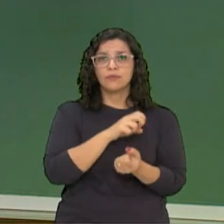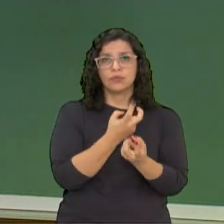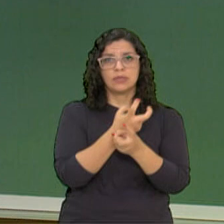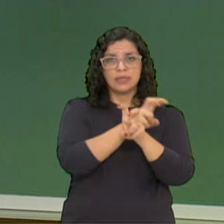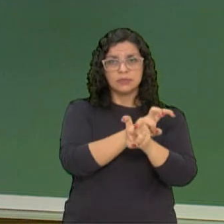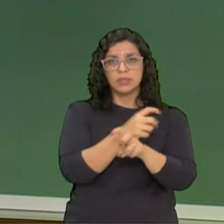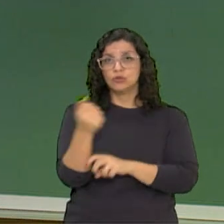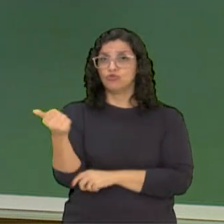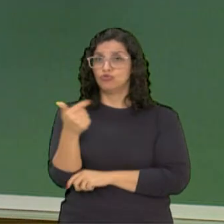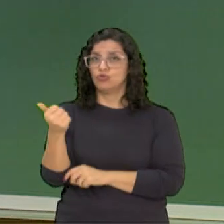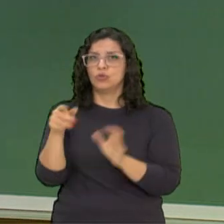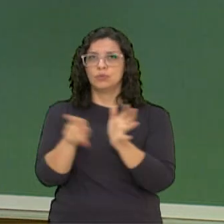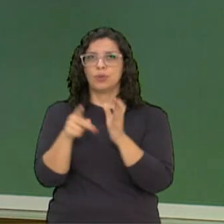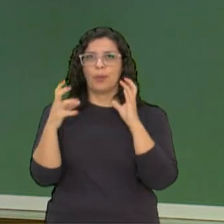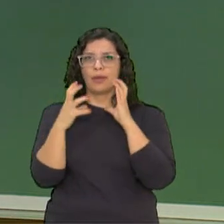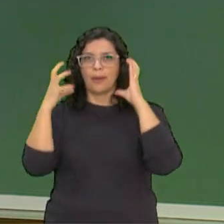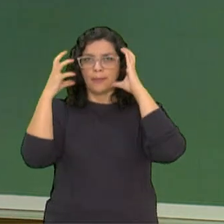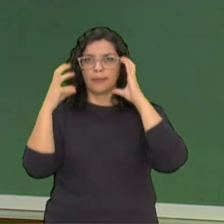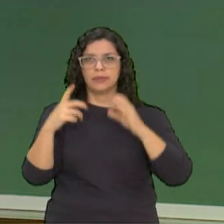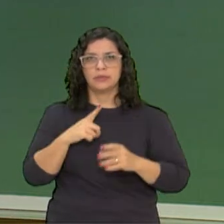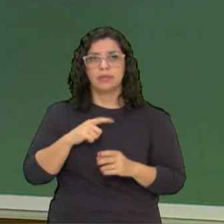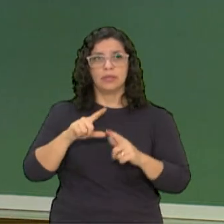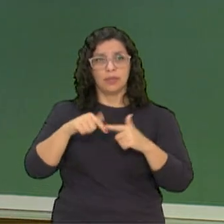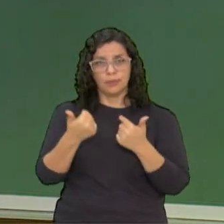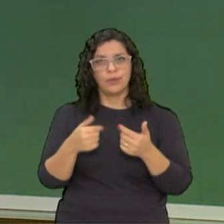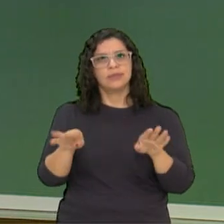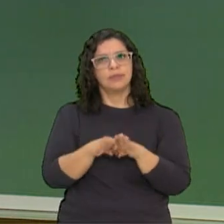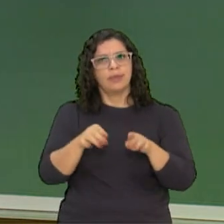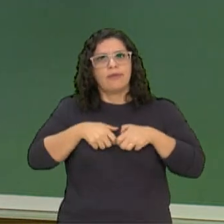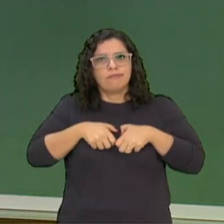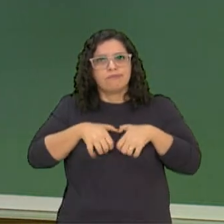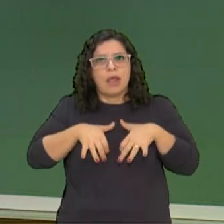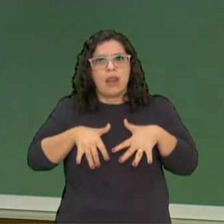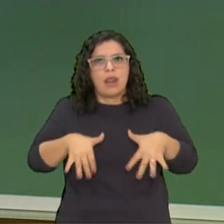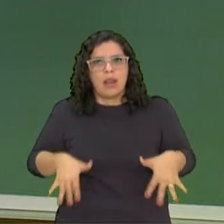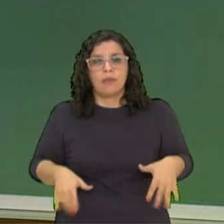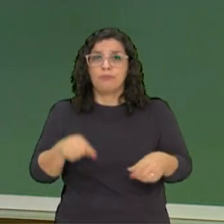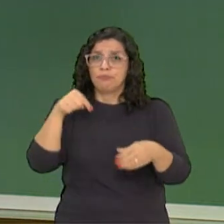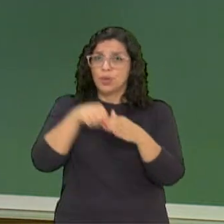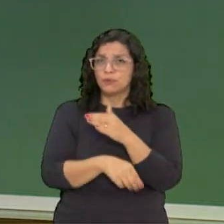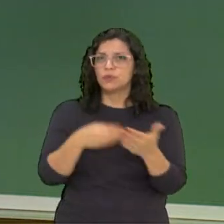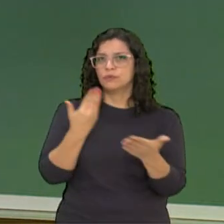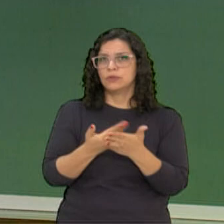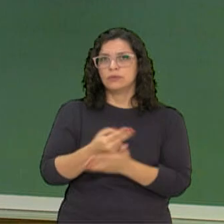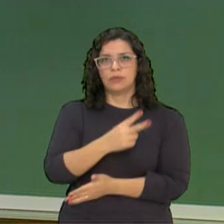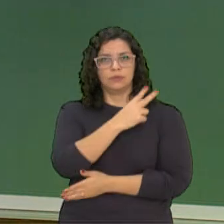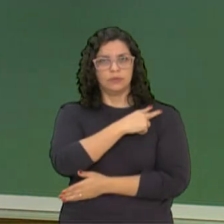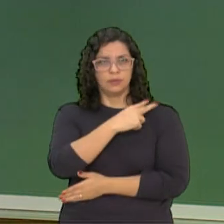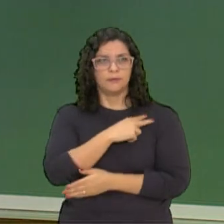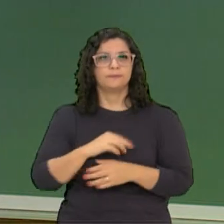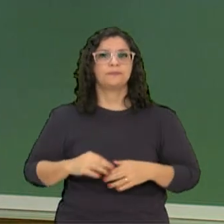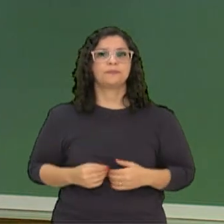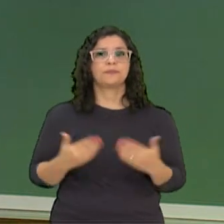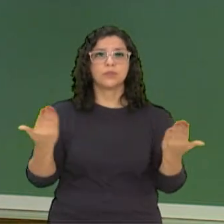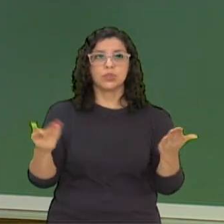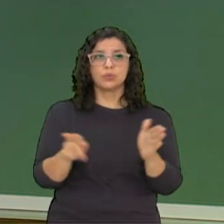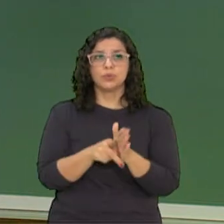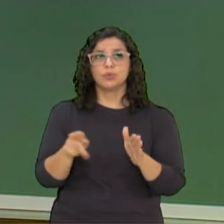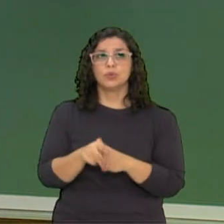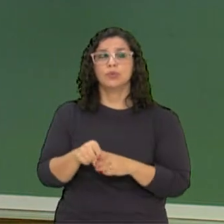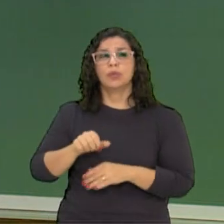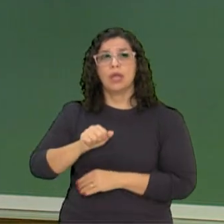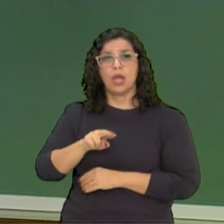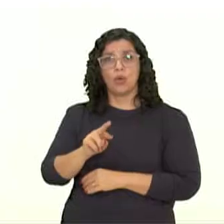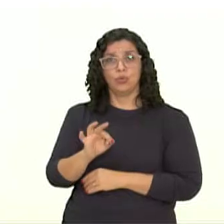e 12 pares de nervos cranianos. Depois isso, lembrando, vai ser aprofundado ano que vem para vocês. O sistema